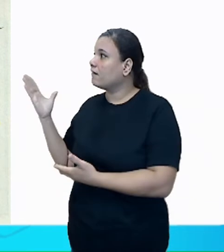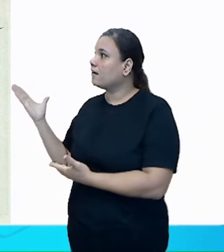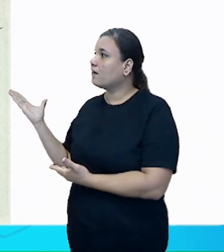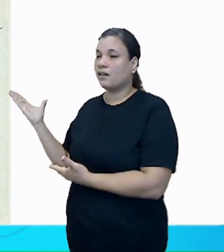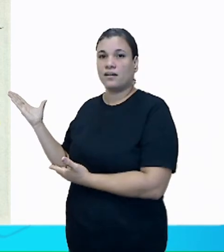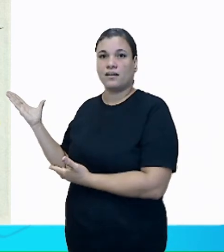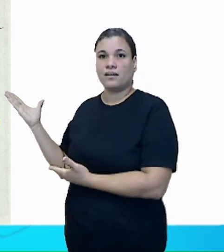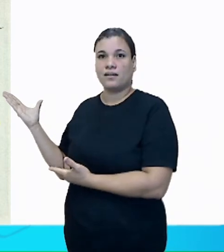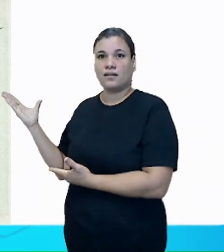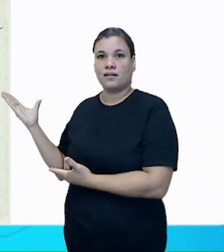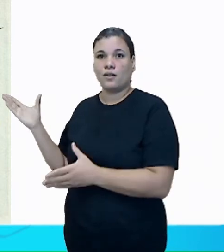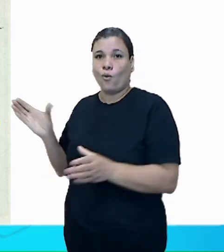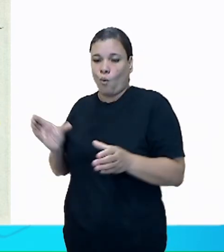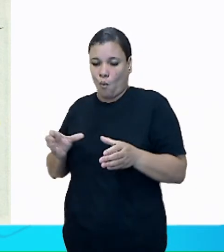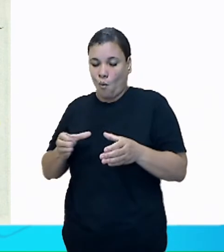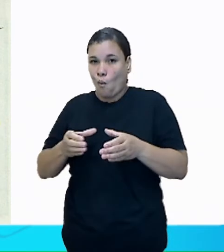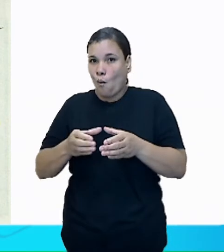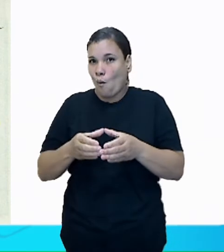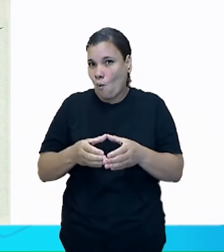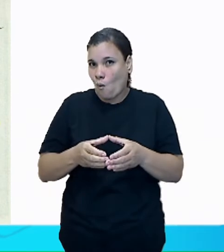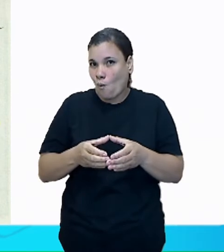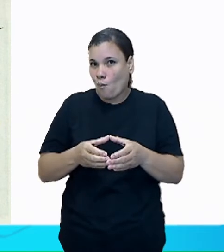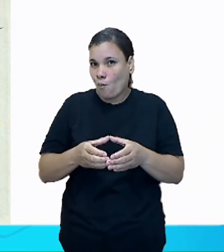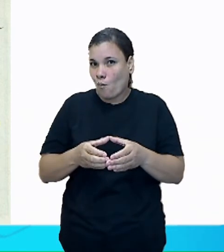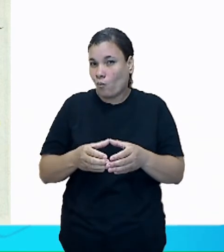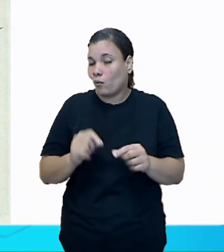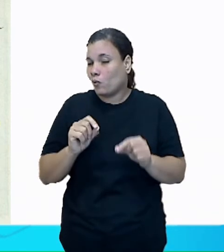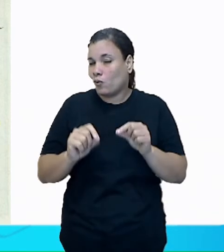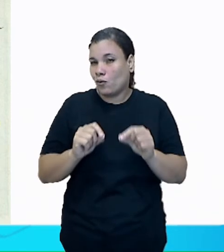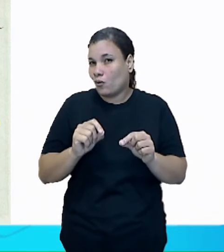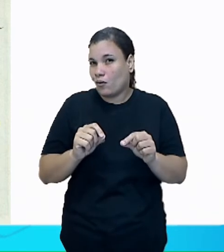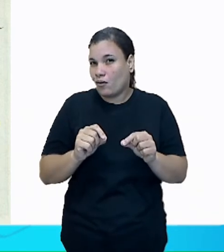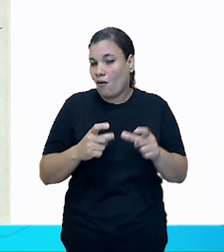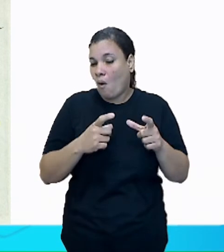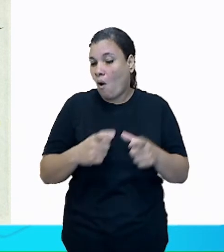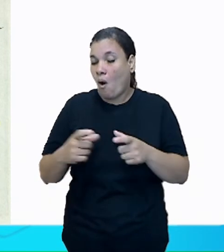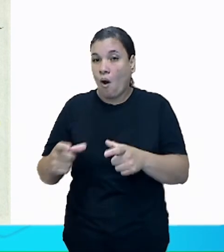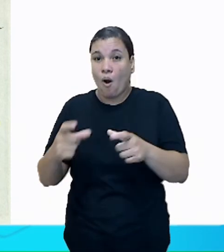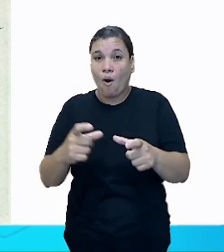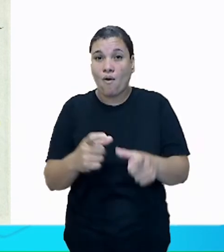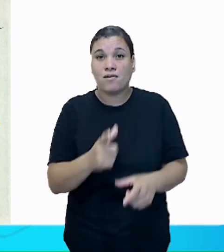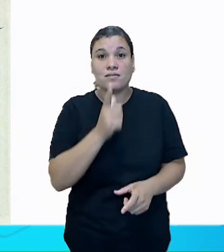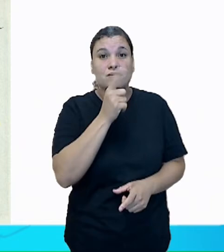animais que são aquáticos. Ali, ó, a gente vai ter